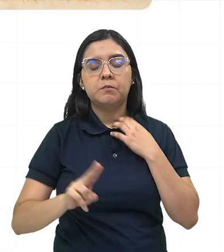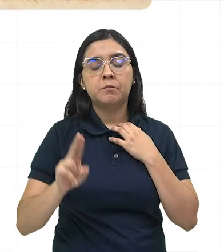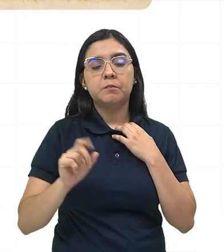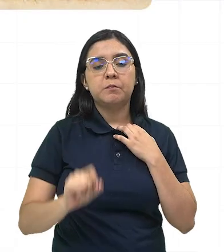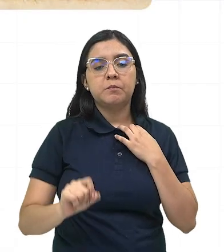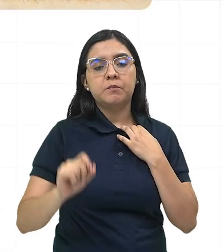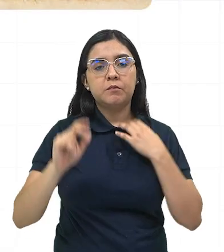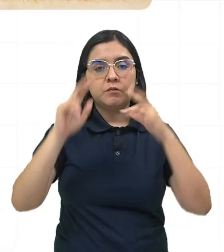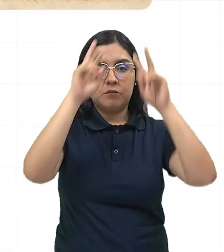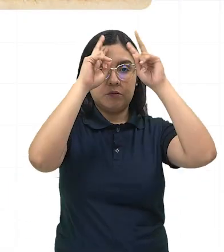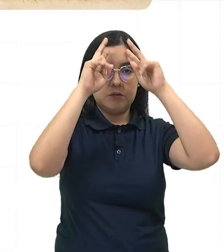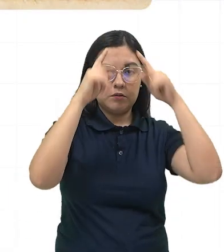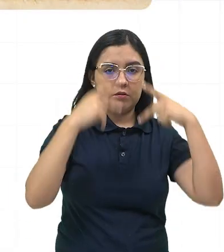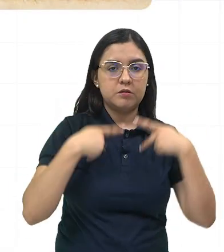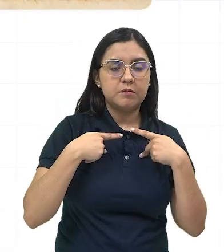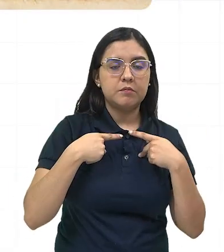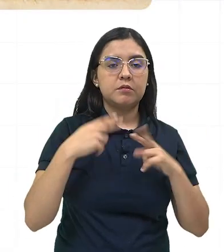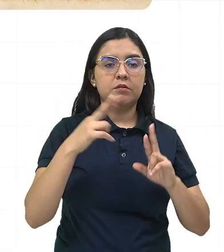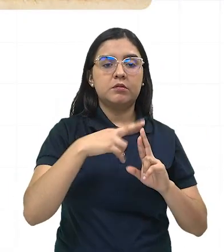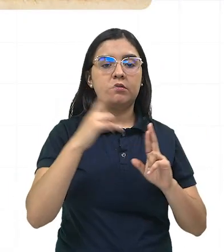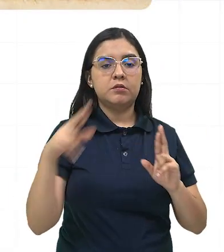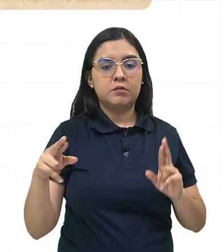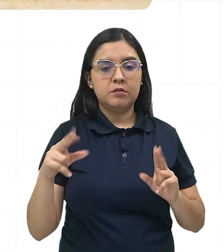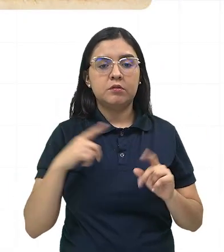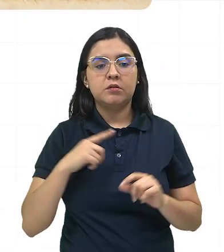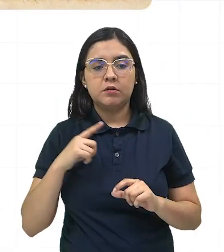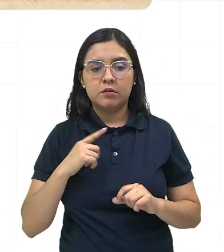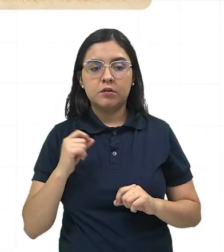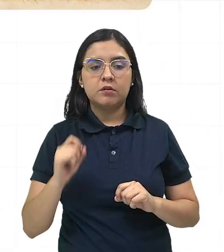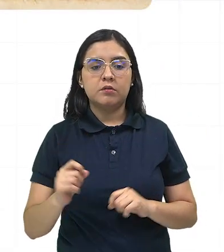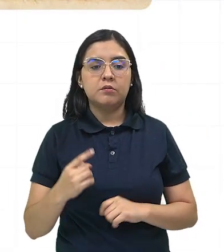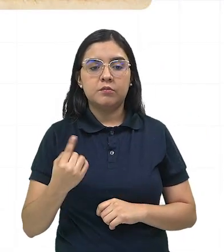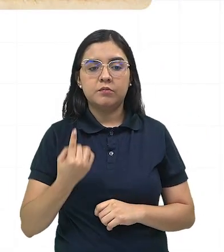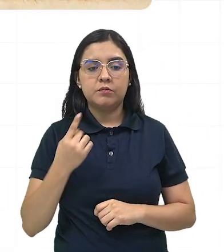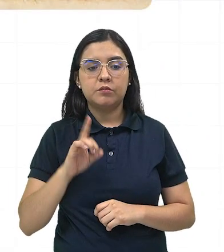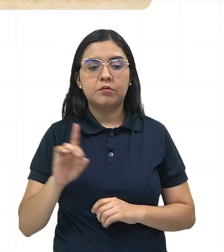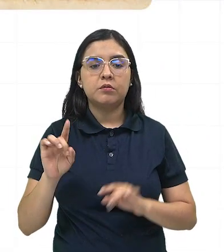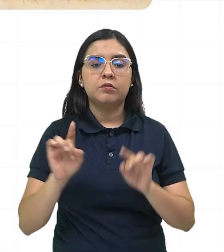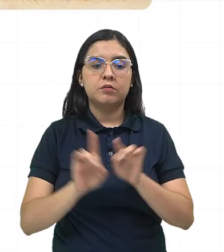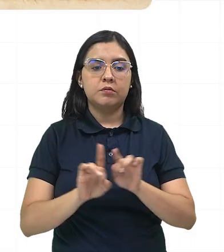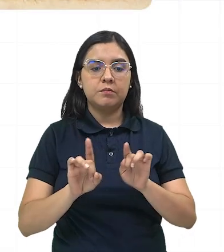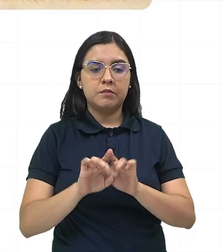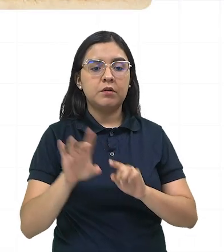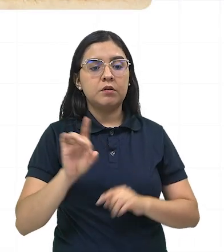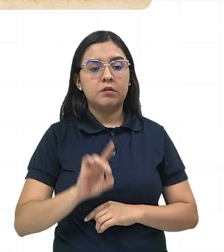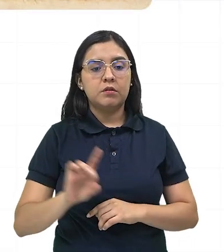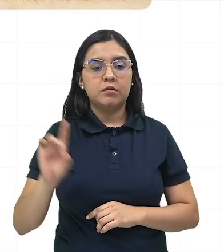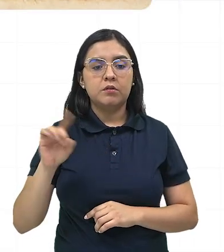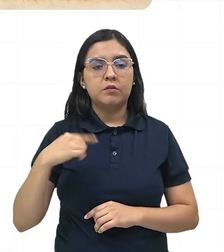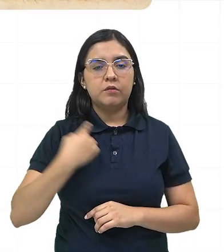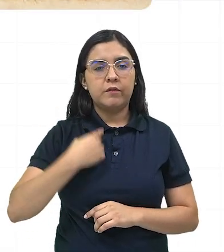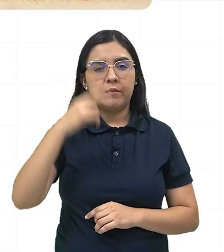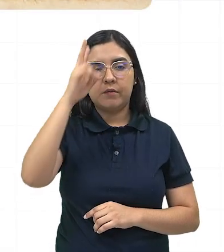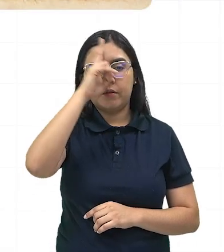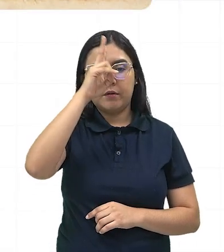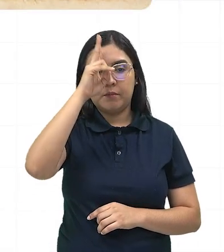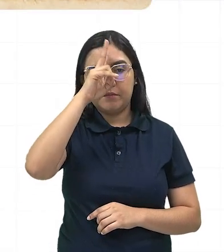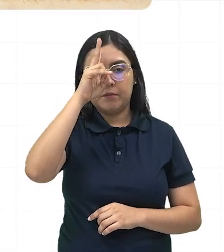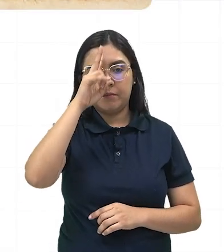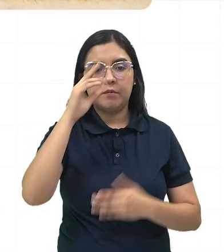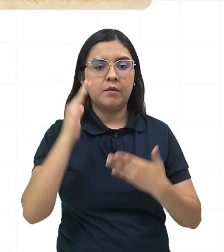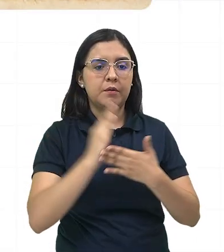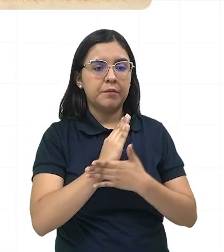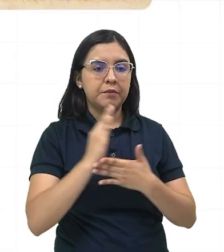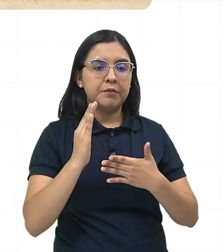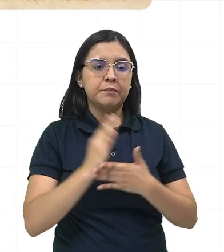humano, como no caso das religiões teístas, e também à própria divindade. Vamos relembrar aqui algumas